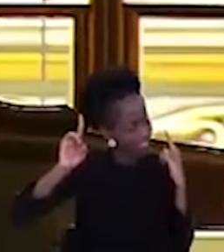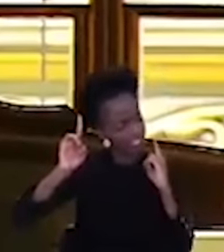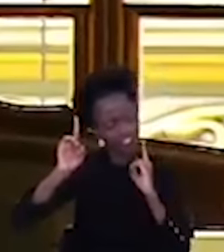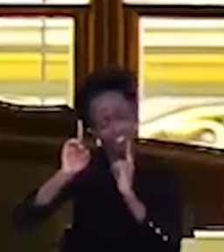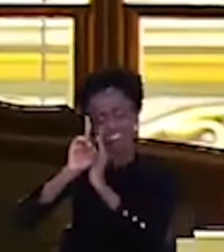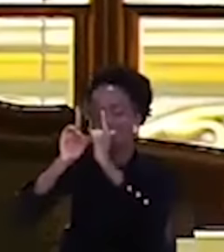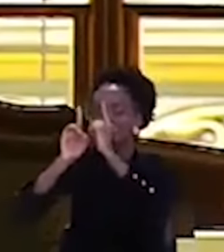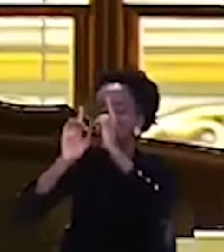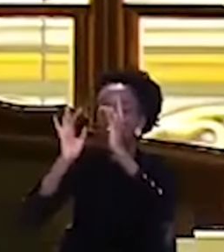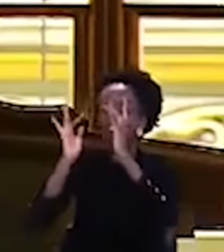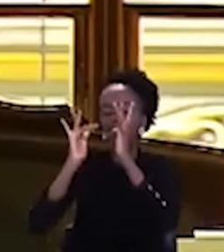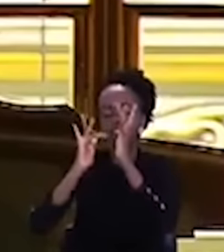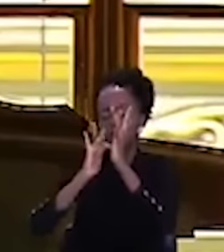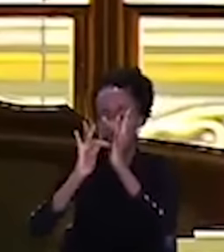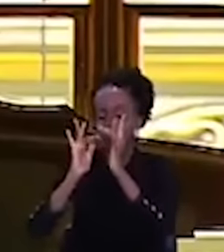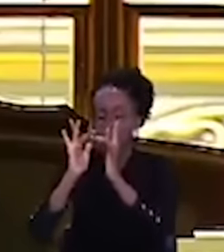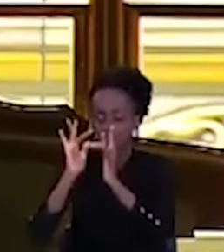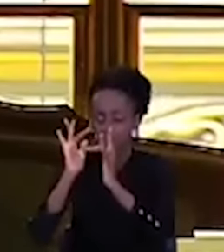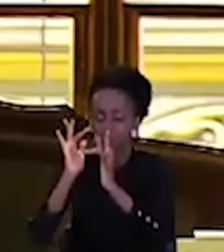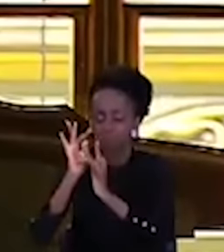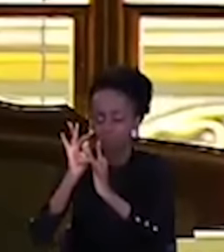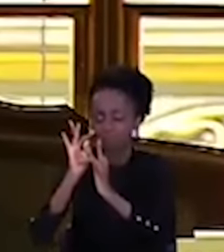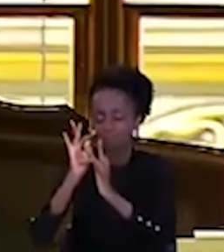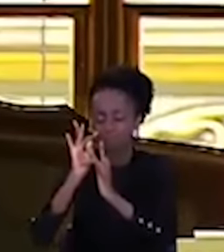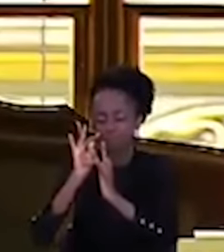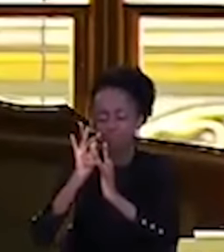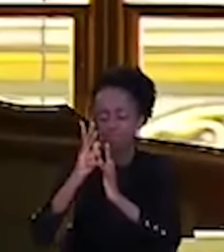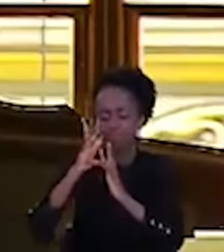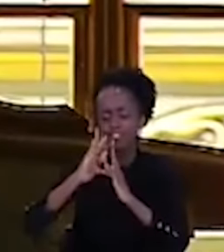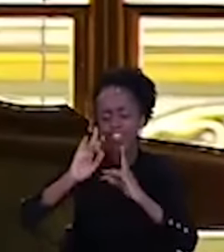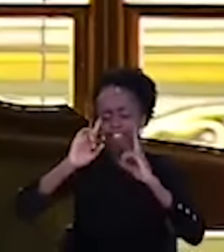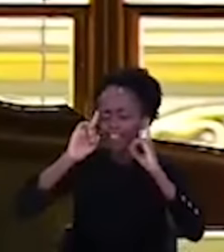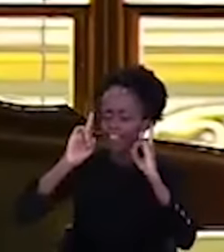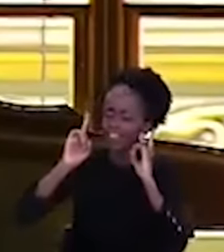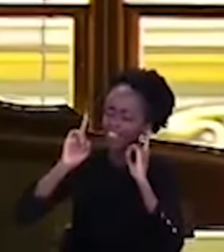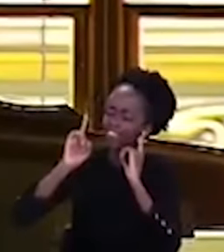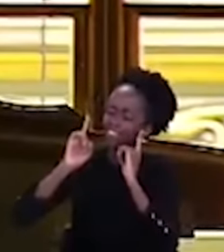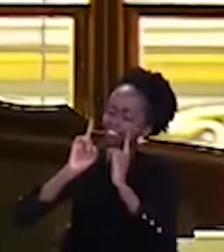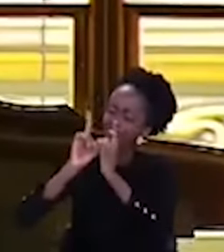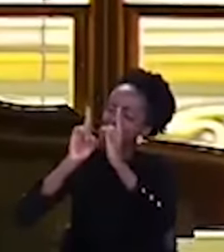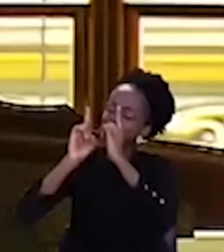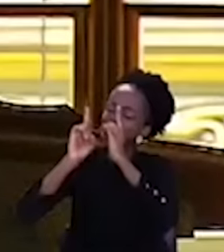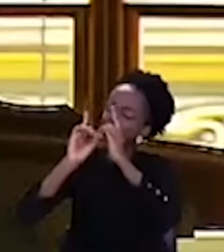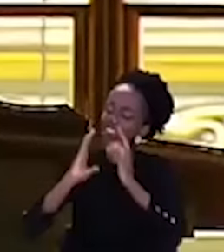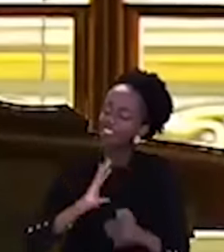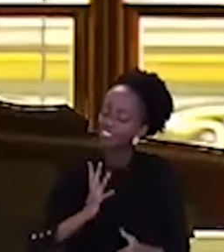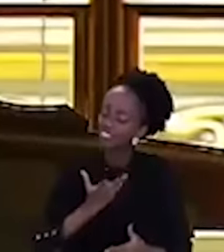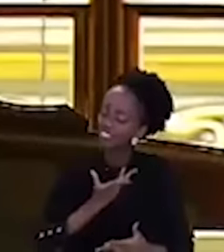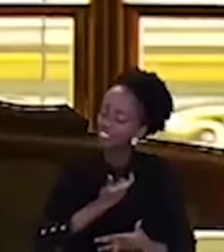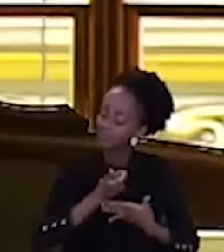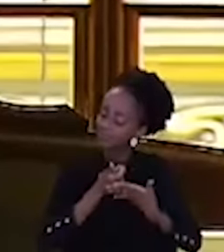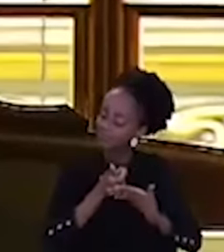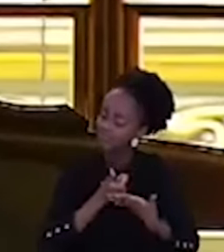Te achei, meu Jesus. Te achei, meu Salvador. Te achei,